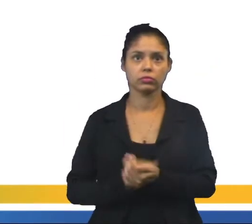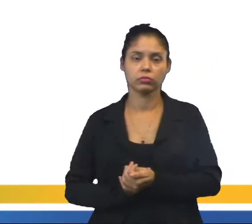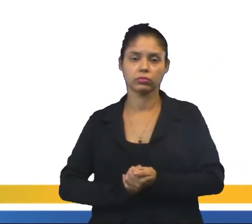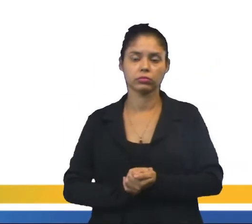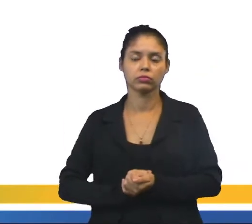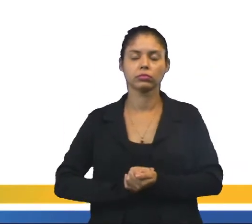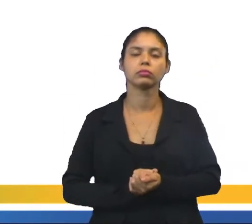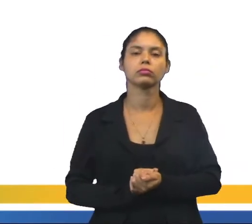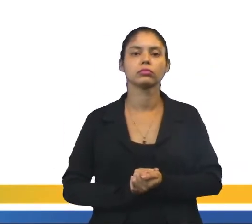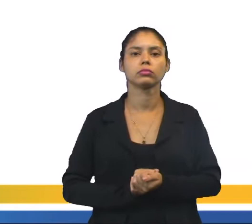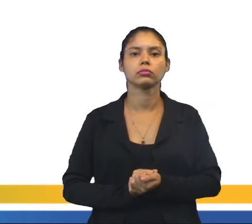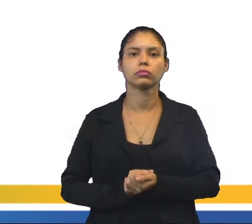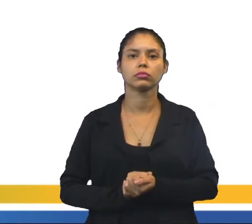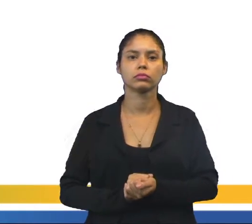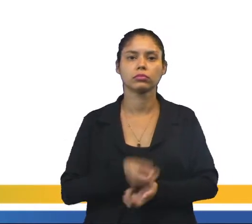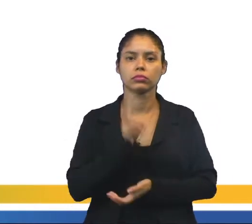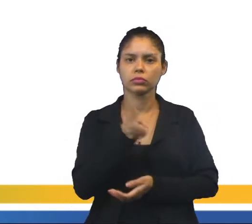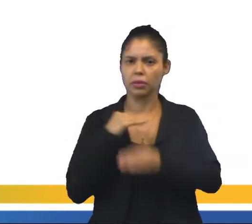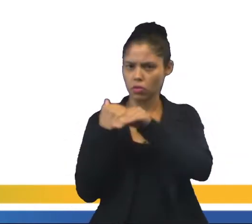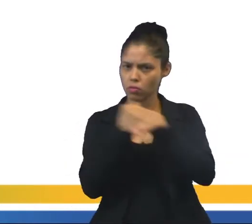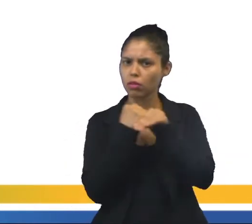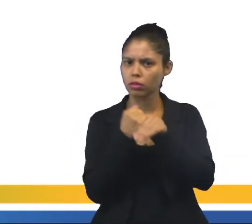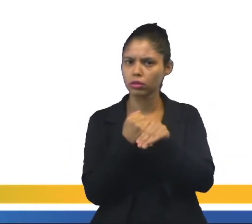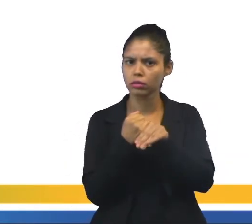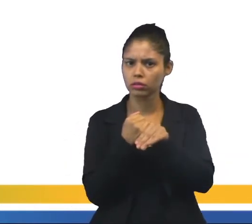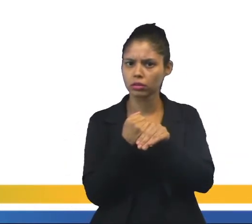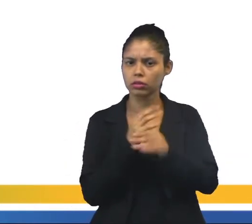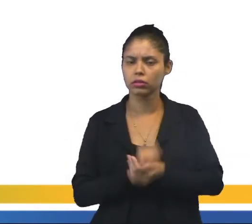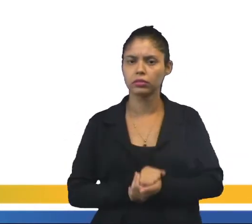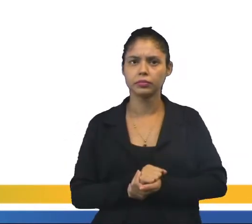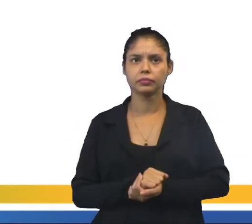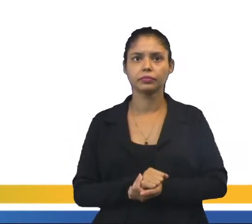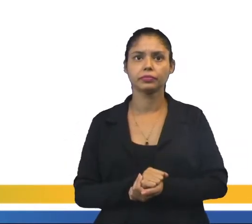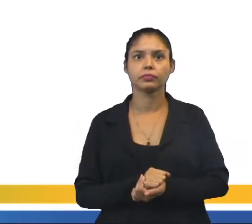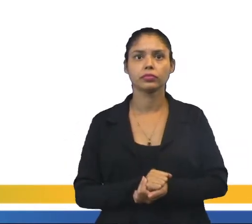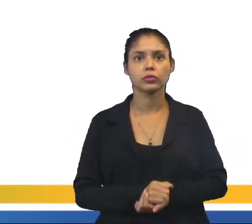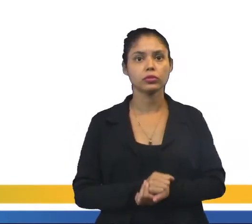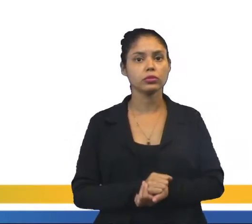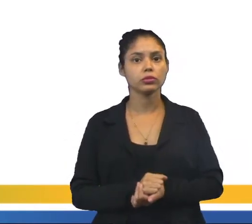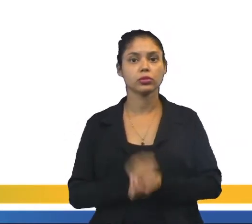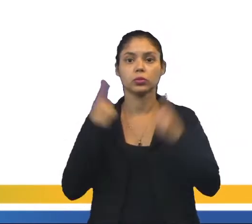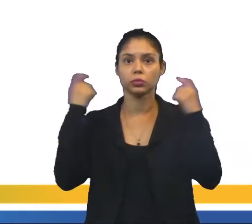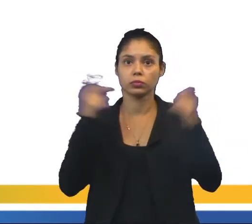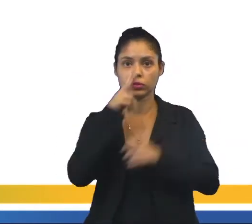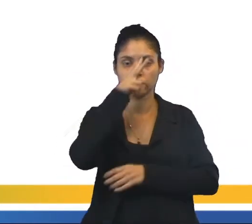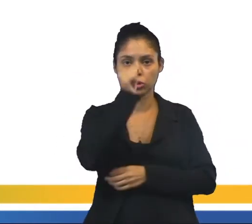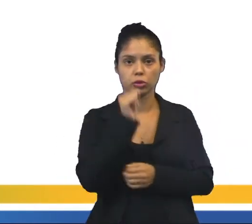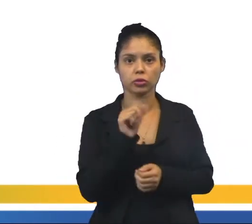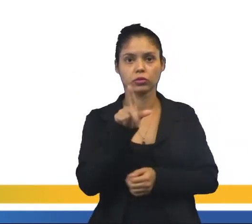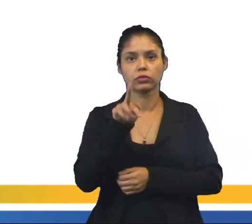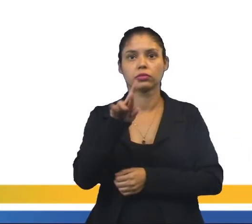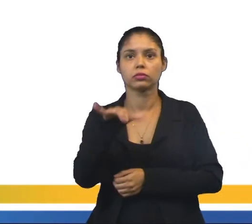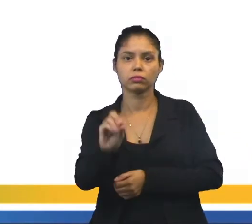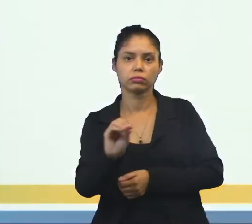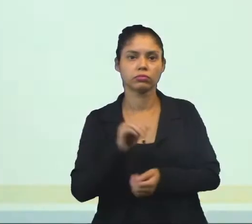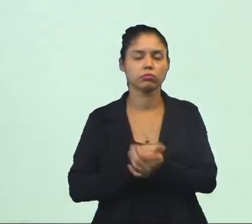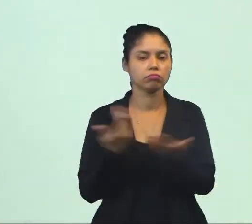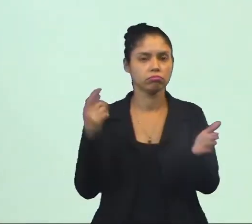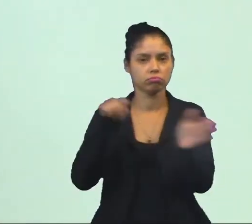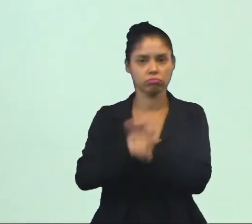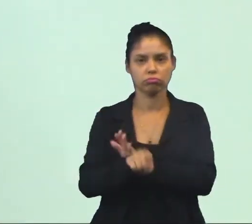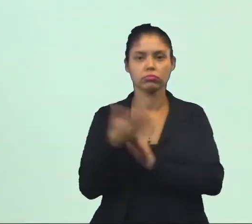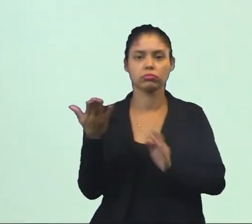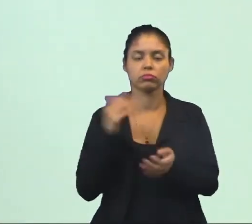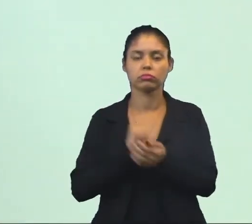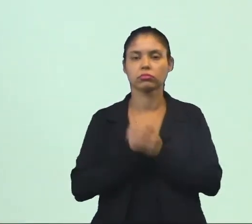escuta um som, ele é sempre igual, mesma altura. O som pode ser mais forte ou mais fraco, então essas perguntas aí